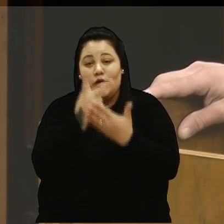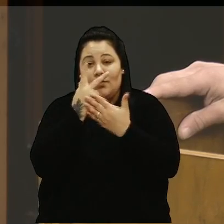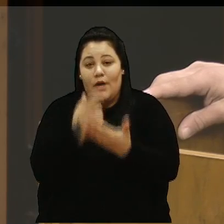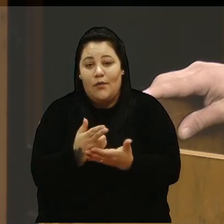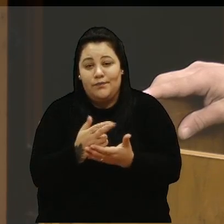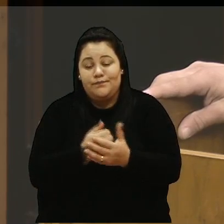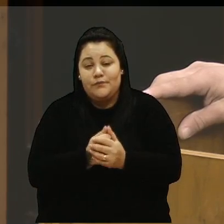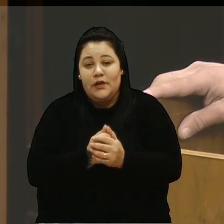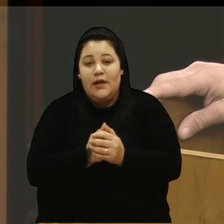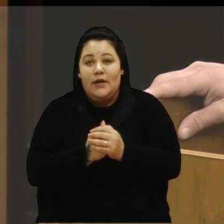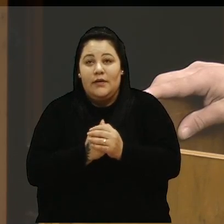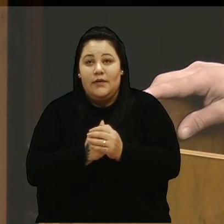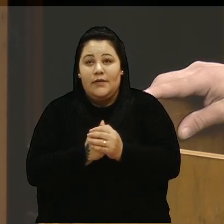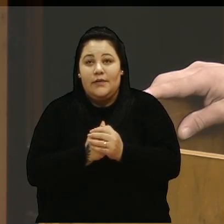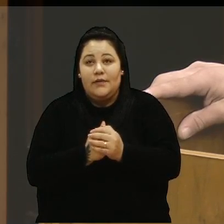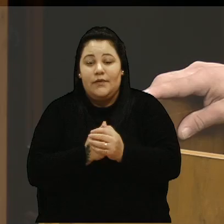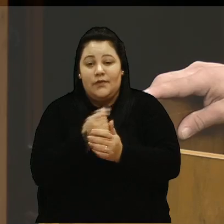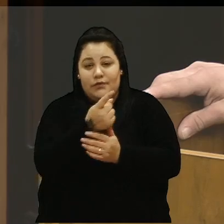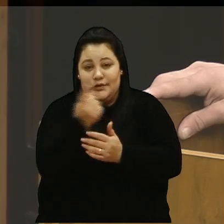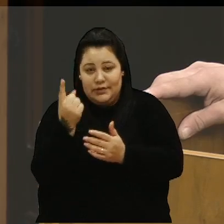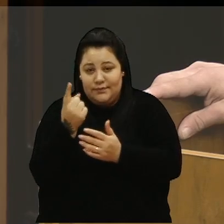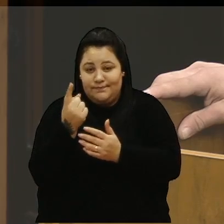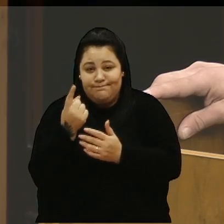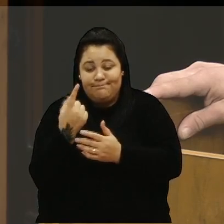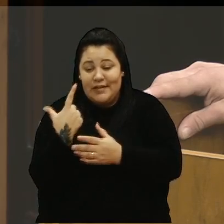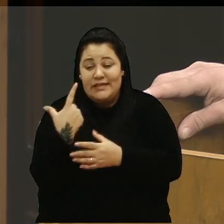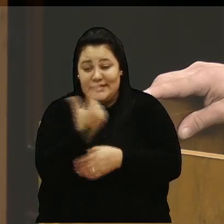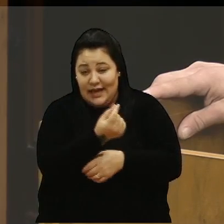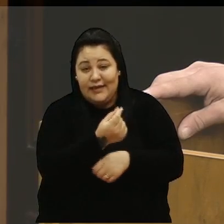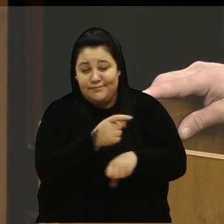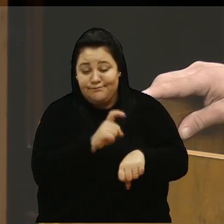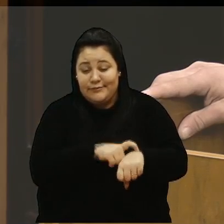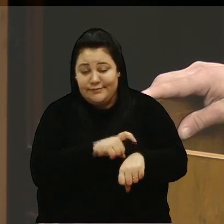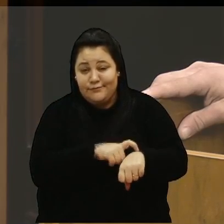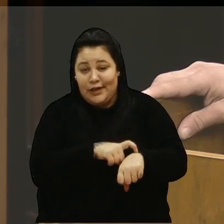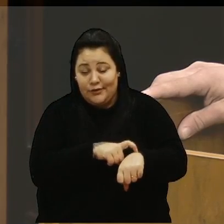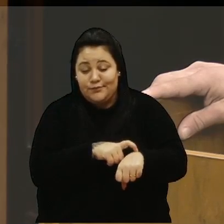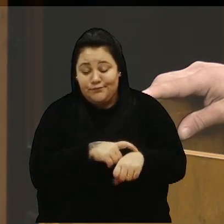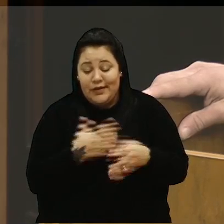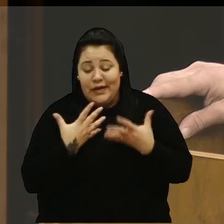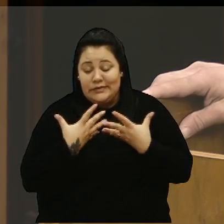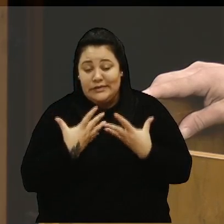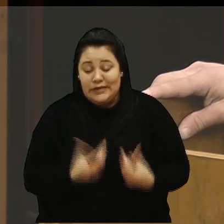Você, cansado do trabalho, tem que enfrentar